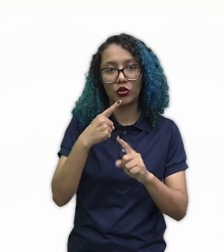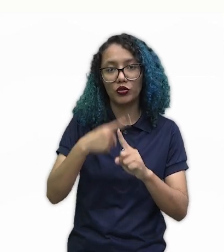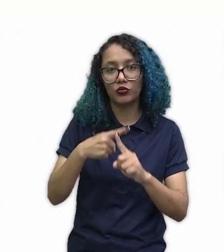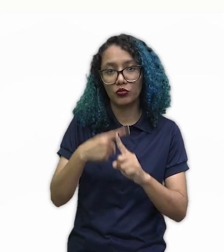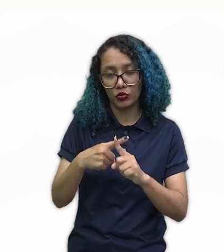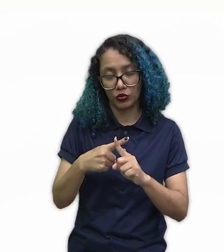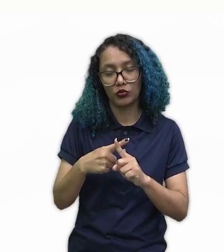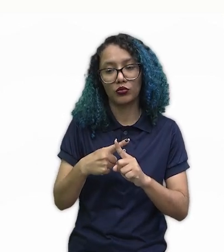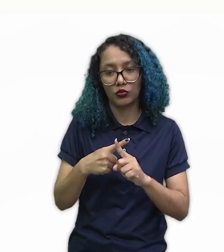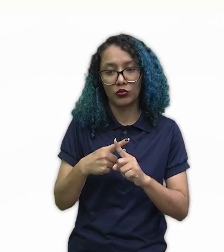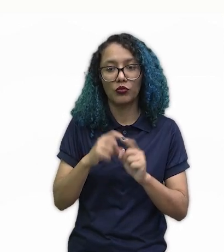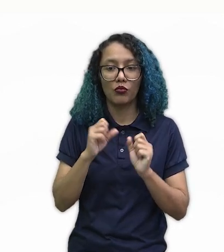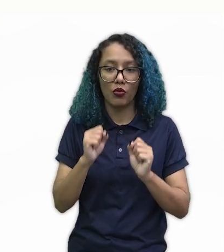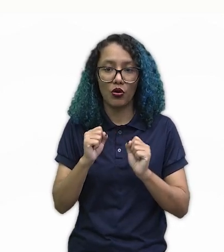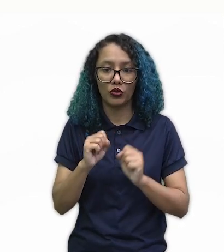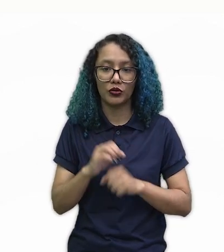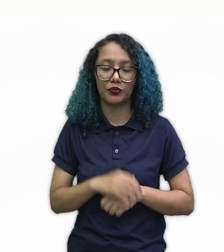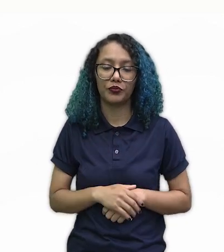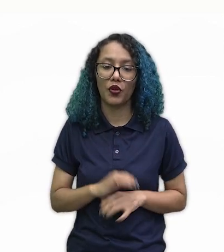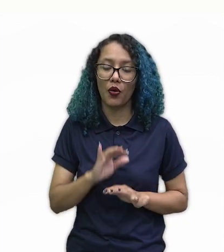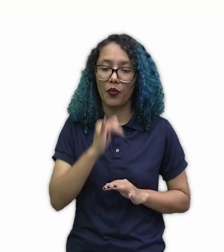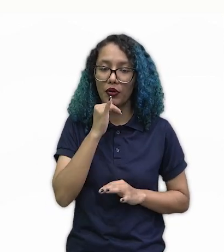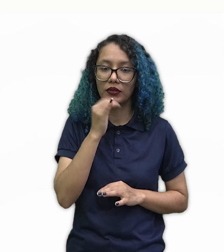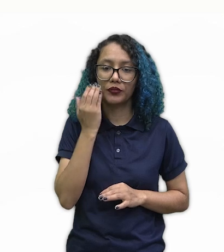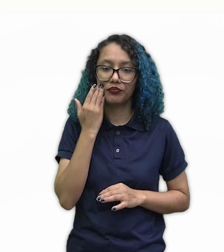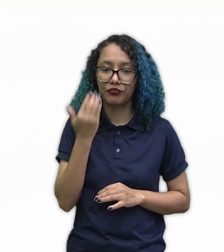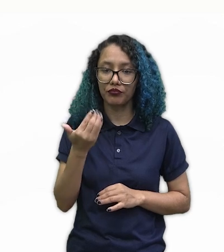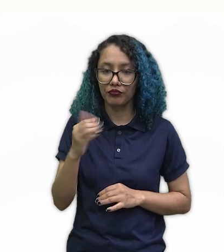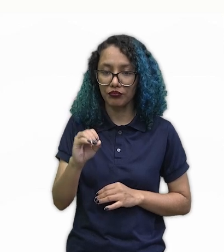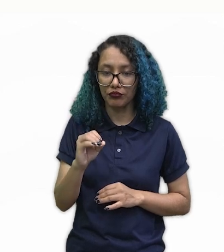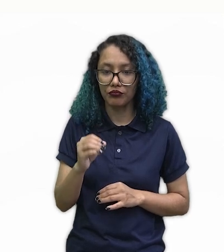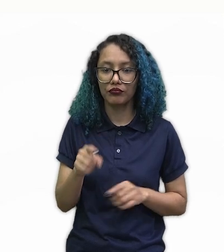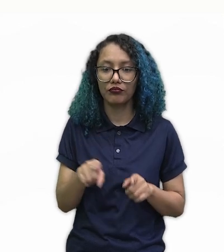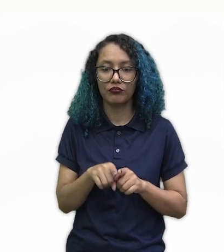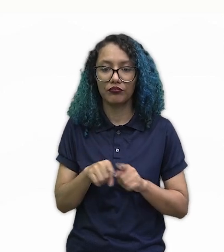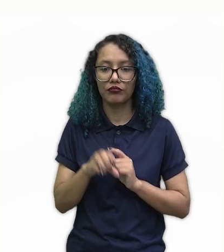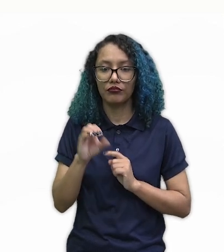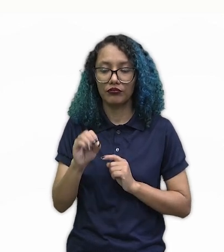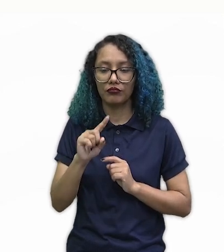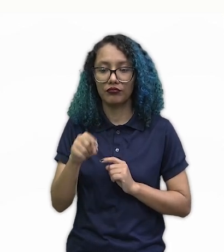ou submúltiplos, tá? Então, nós pegamos aqui, ó, 10,